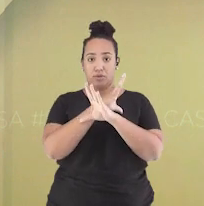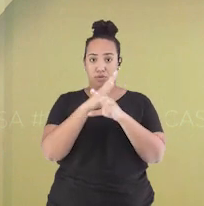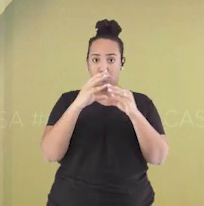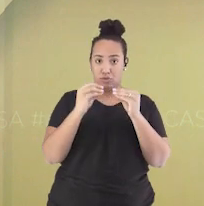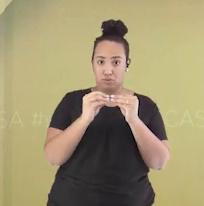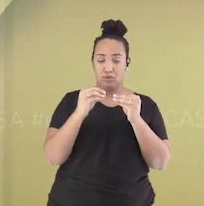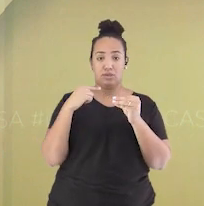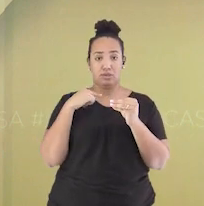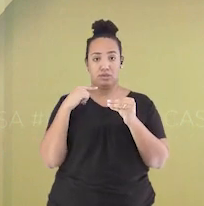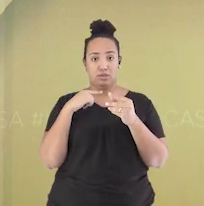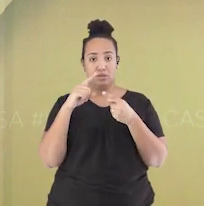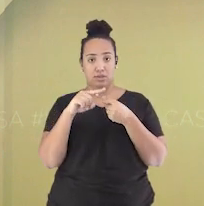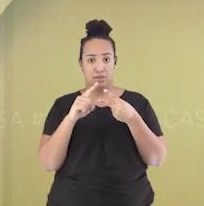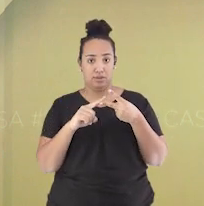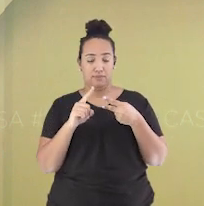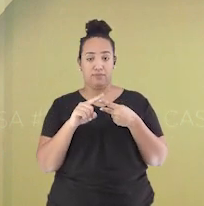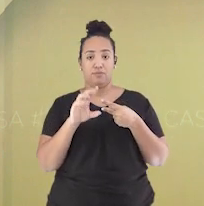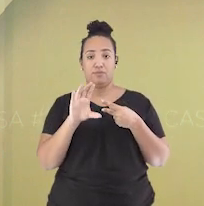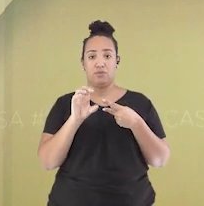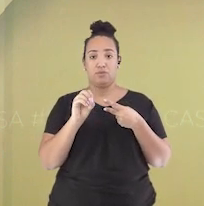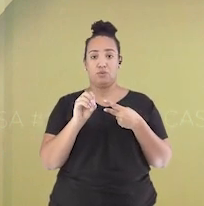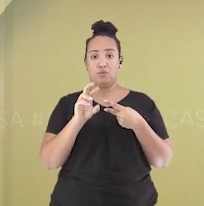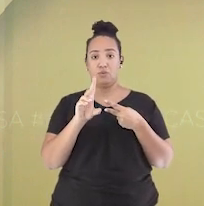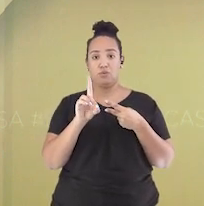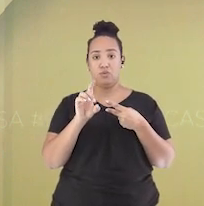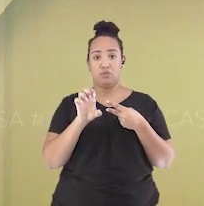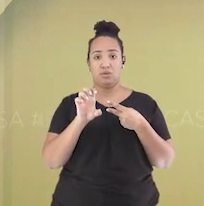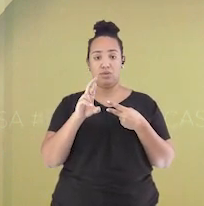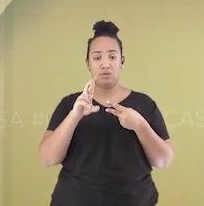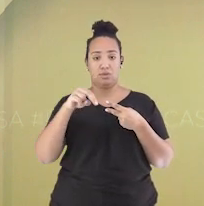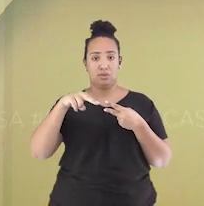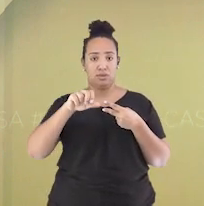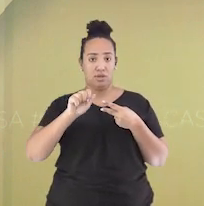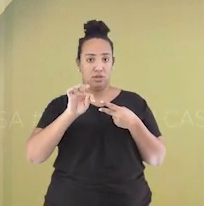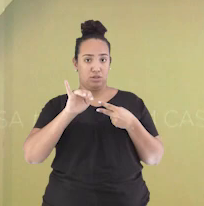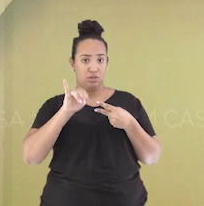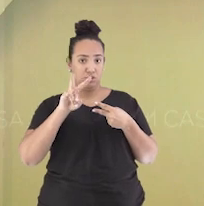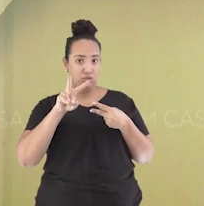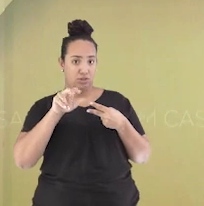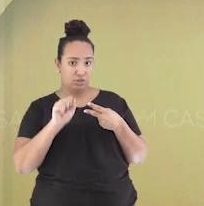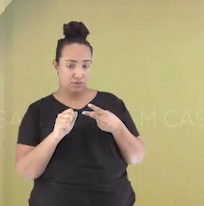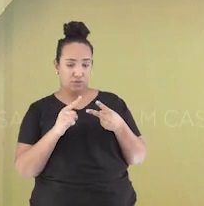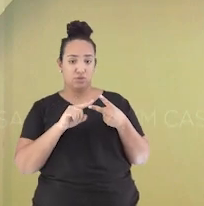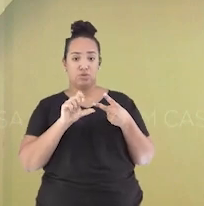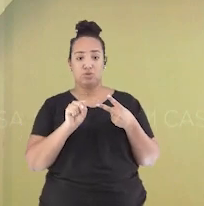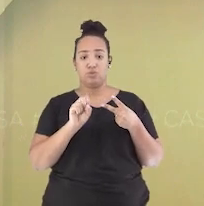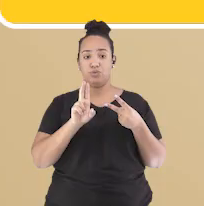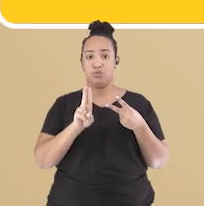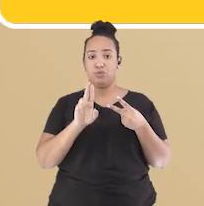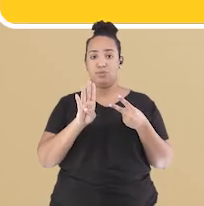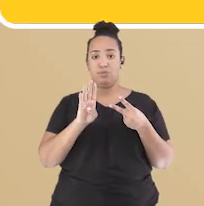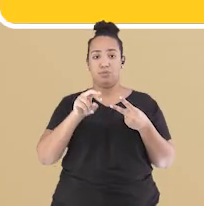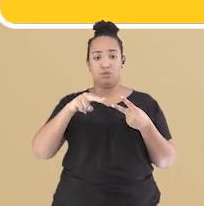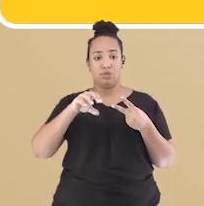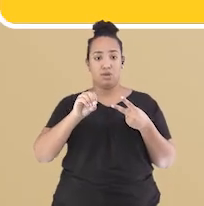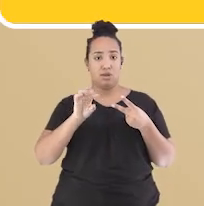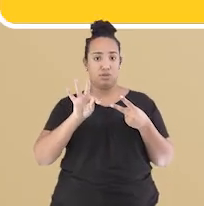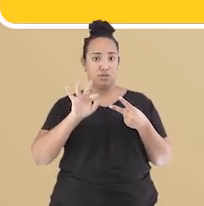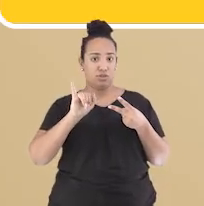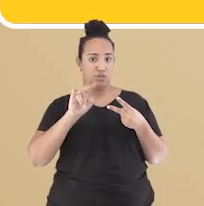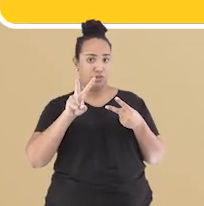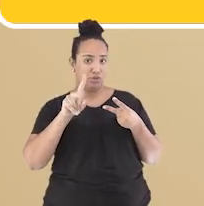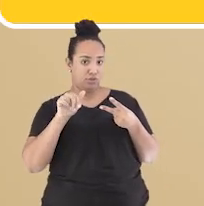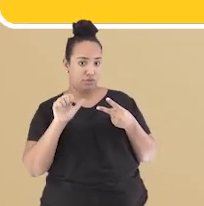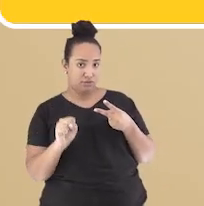divididas em coordenativas e subordinativas. Nessa aula, a gente vai focar só nas conjunções coordenativas, ok? As